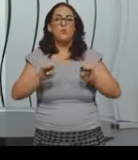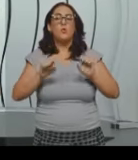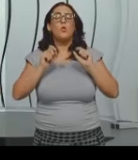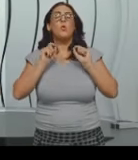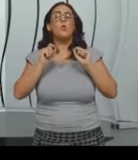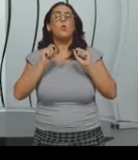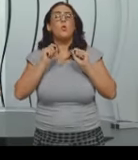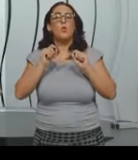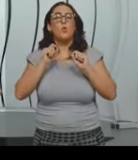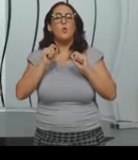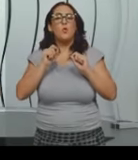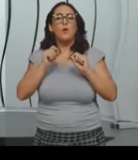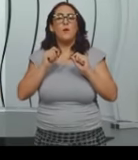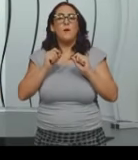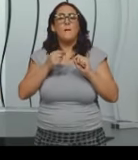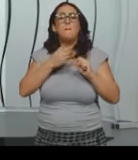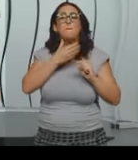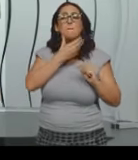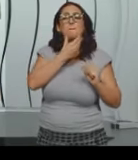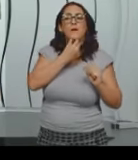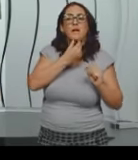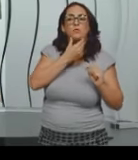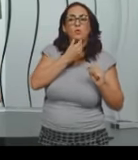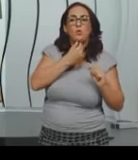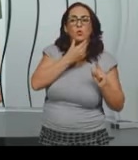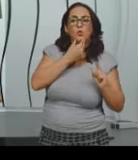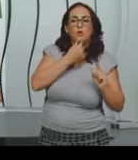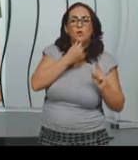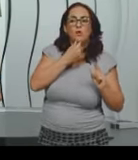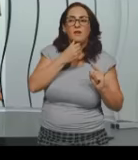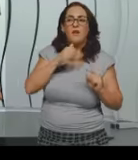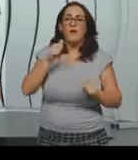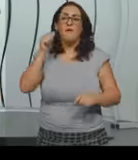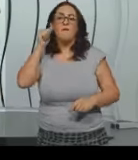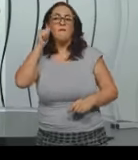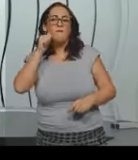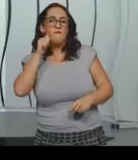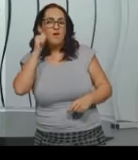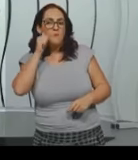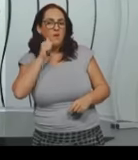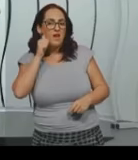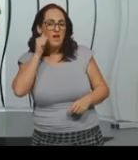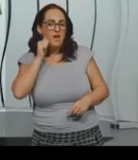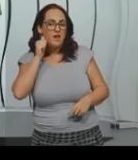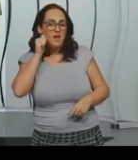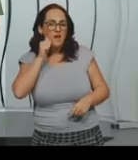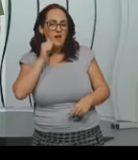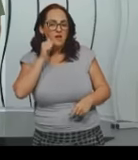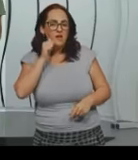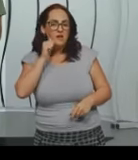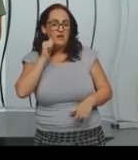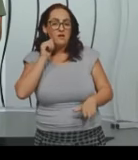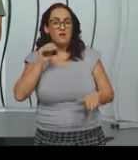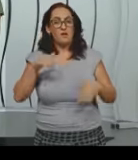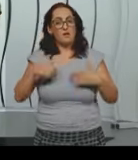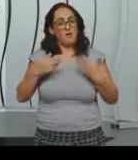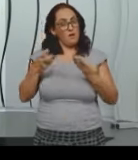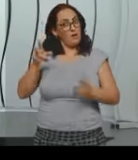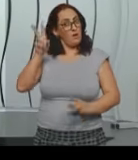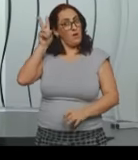e uma estrutura feminina. Lembrando sempre que